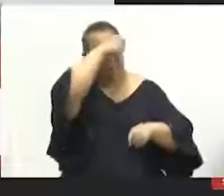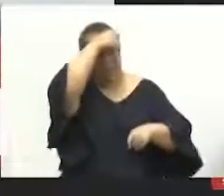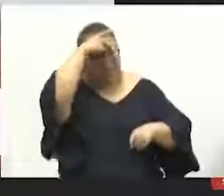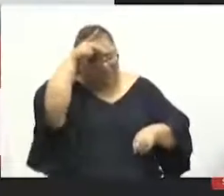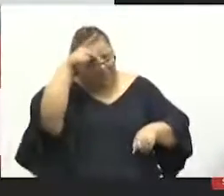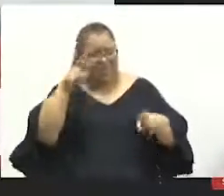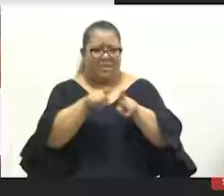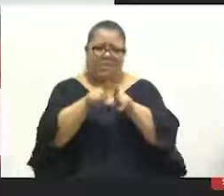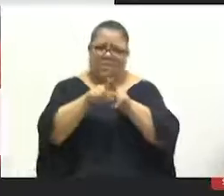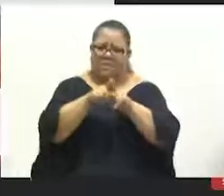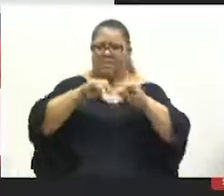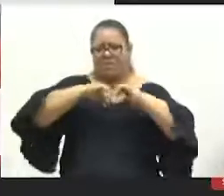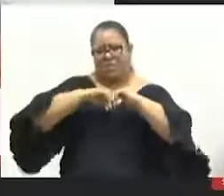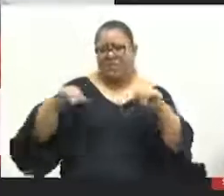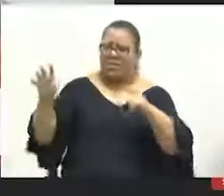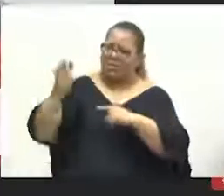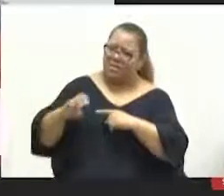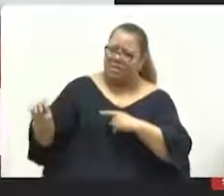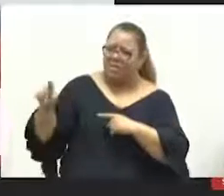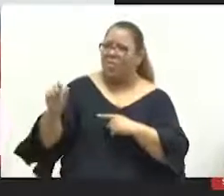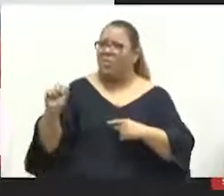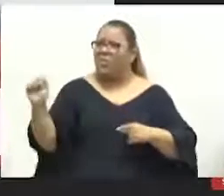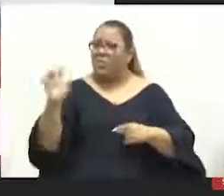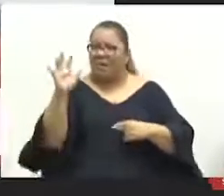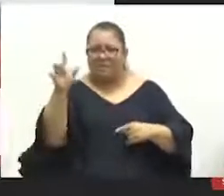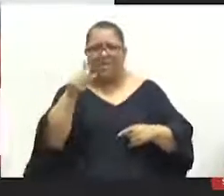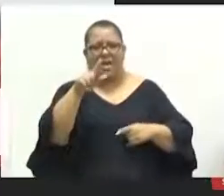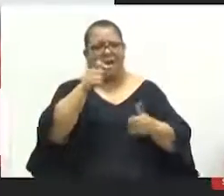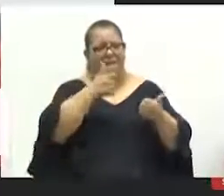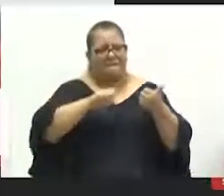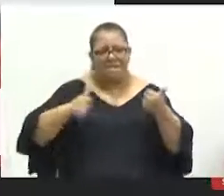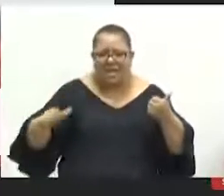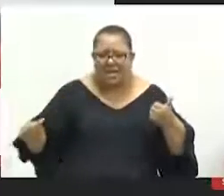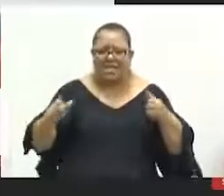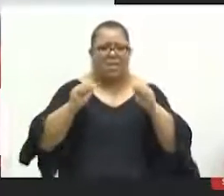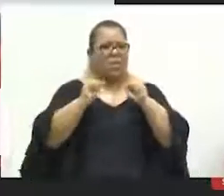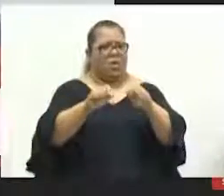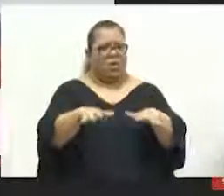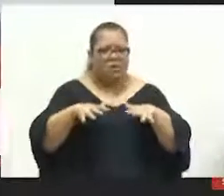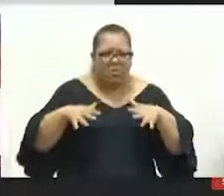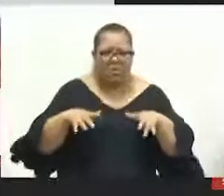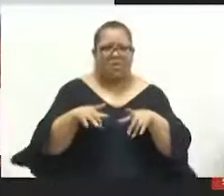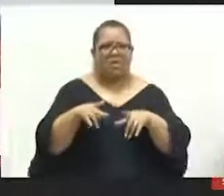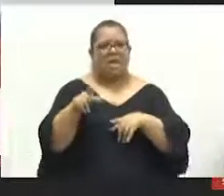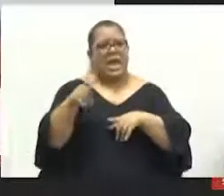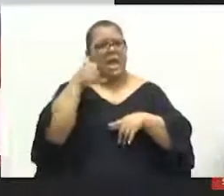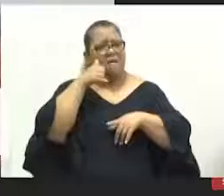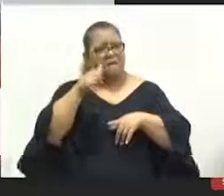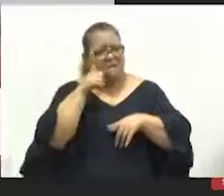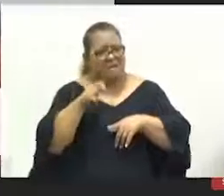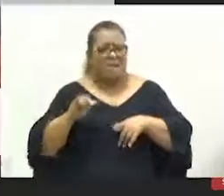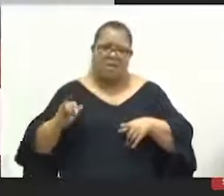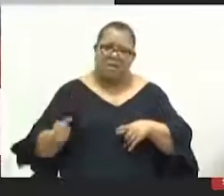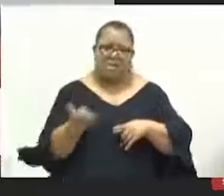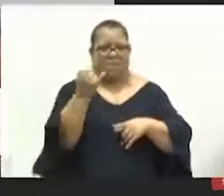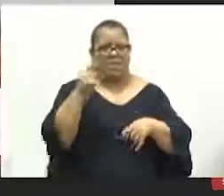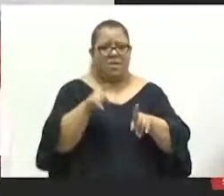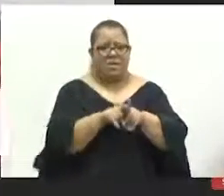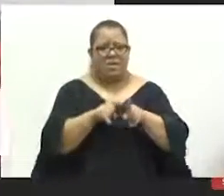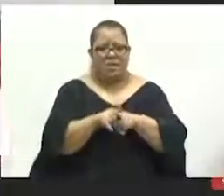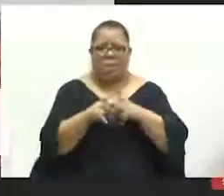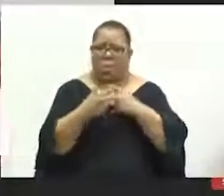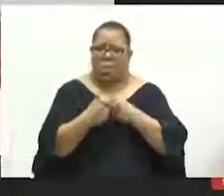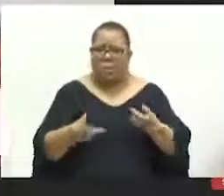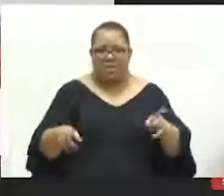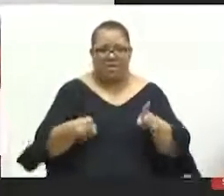qualificamos nossa regulação e a nosso controle e avaliação, a nossa auditoria para evitar abuso, para evitar esse tipo de coisa,